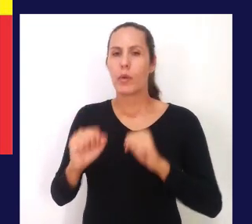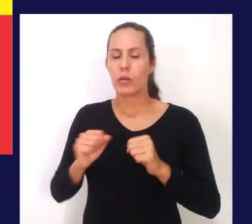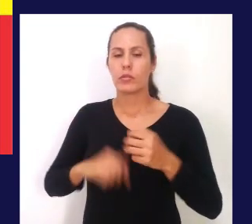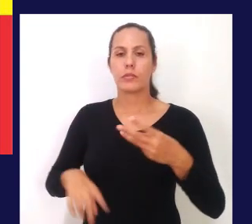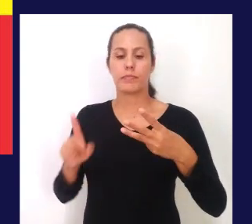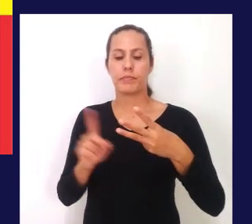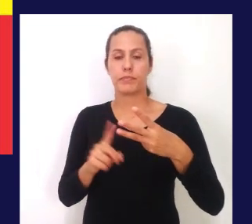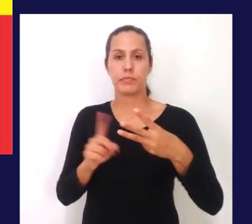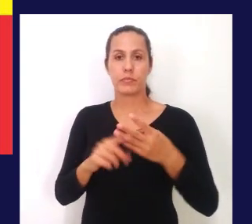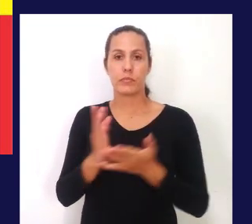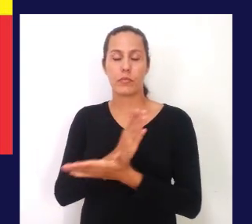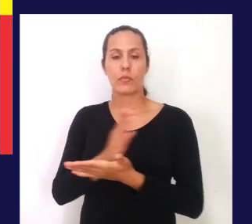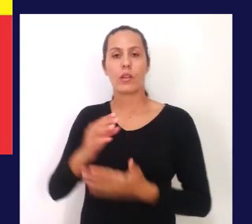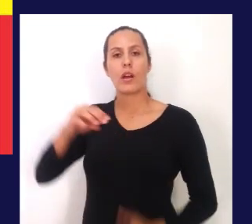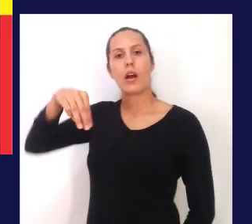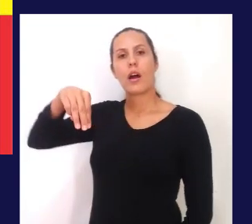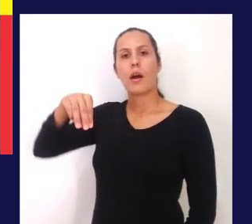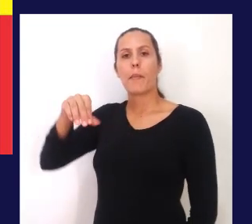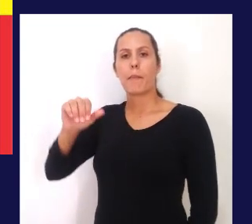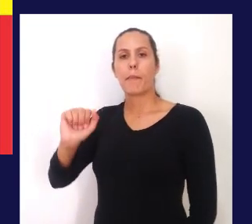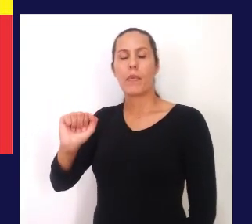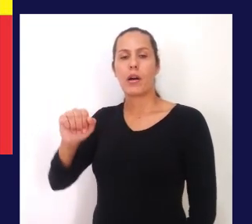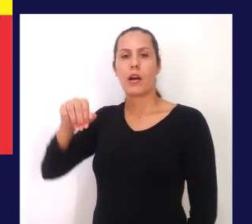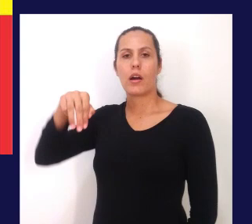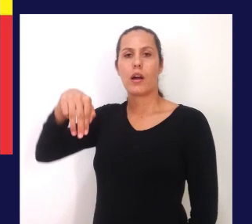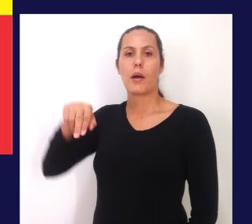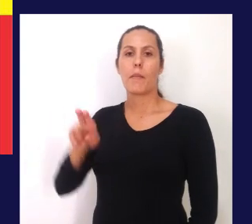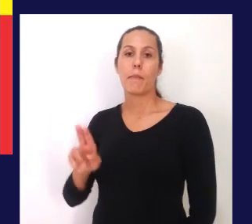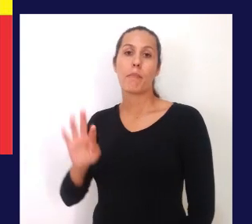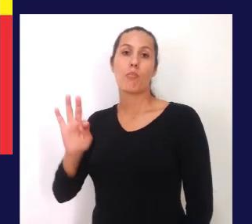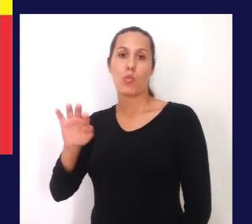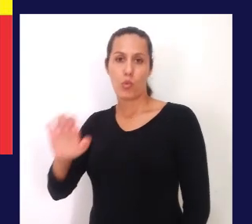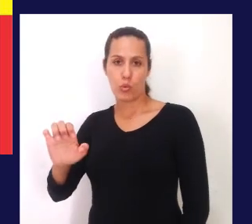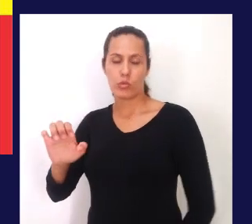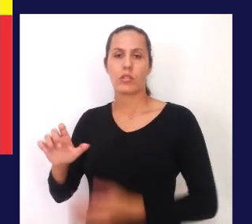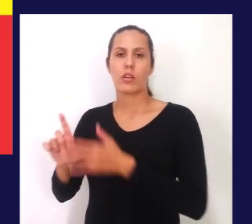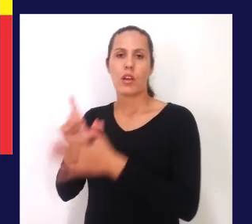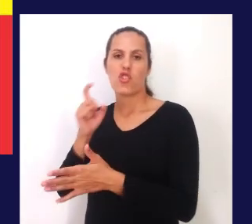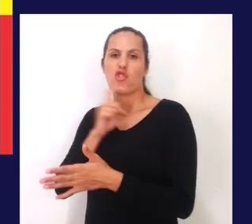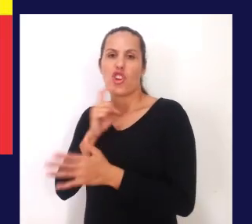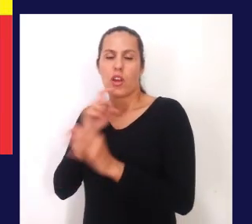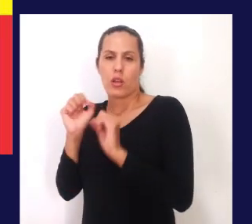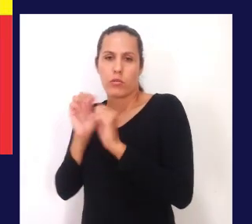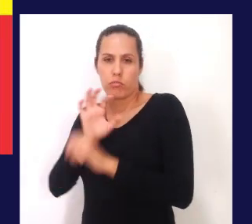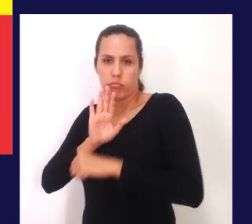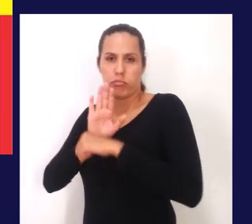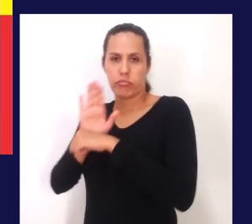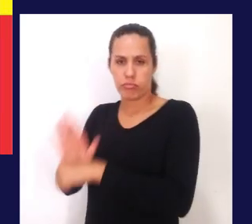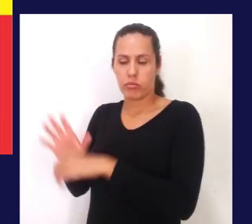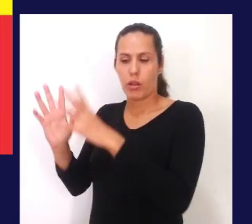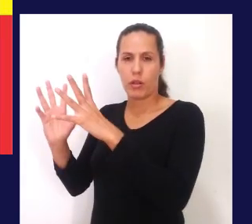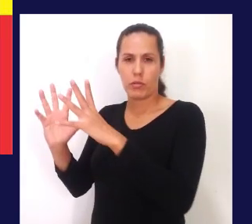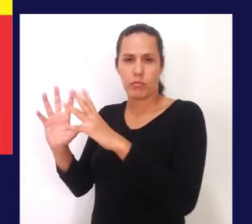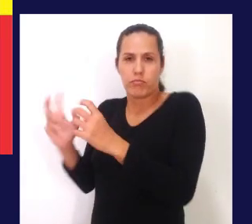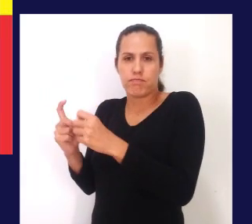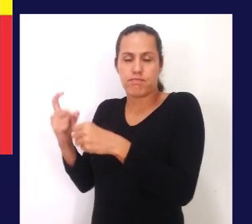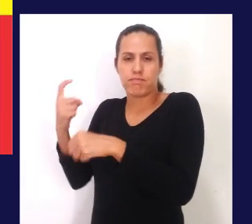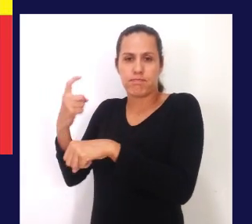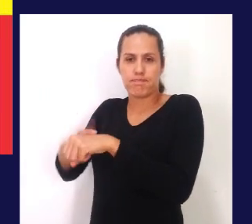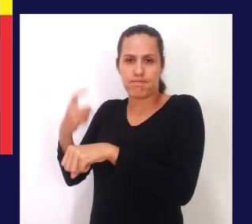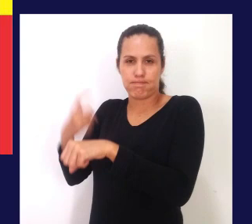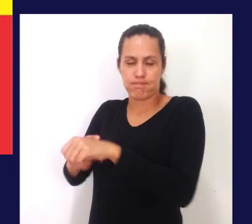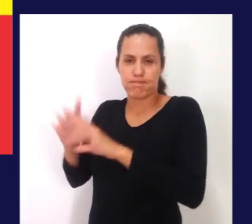são conservados em ambar, a gente tem os mamutes que foram conservados no gelo.